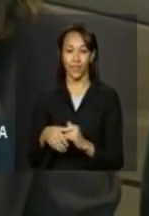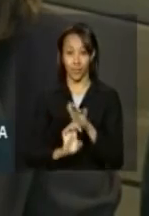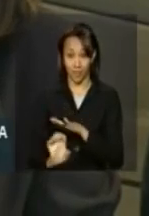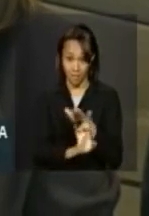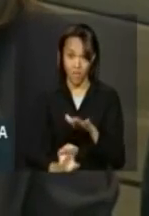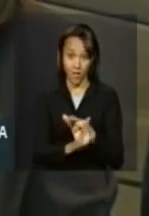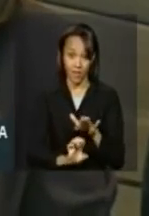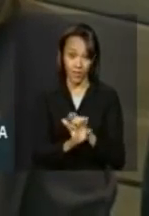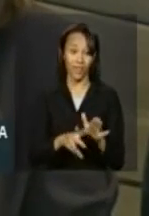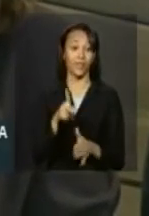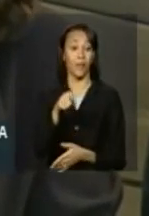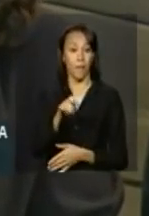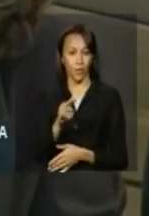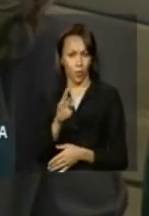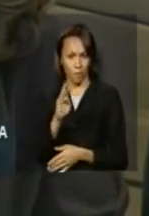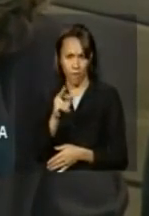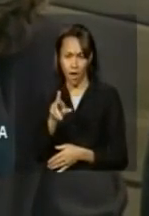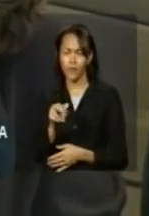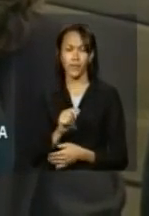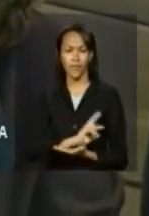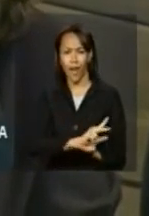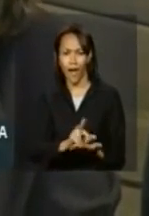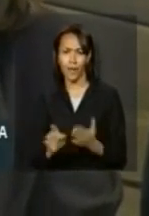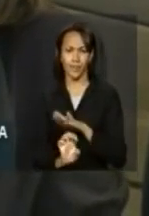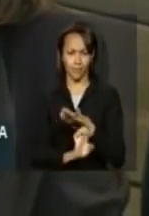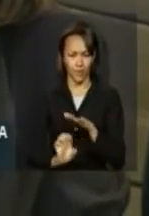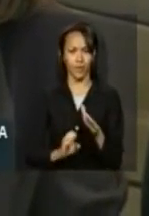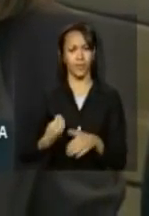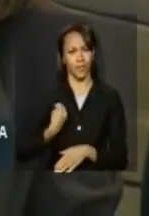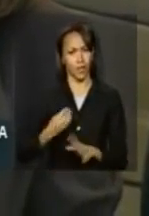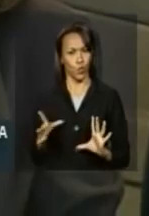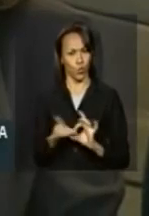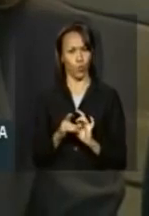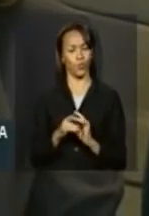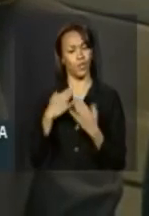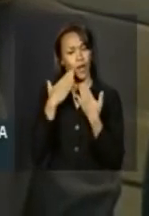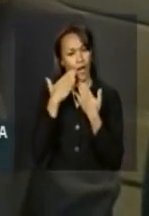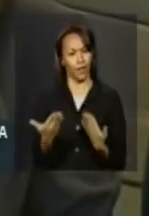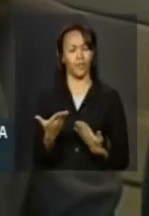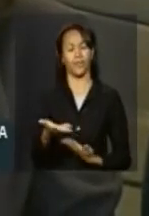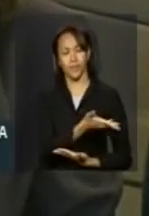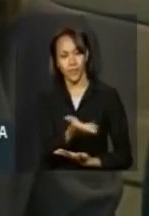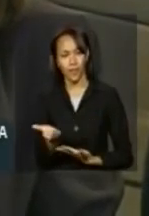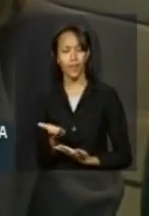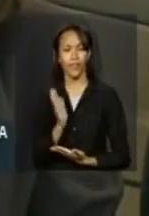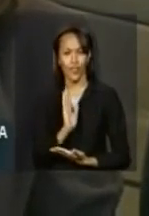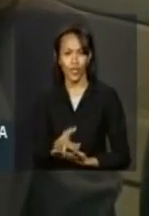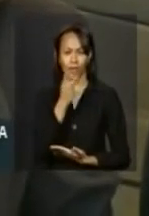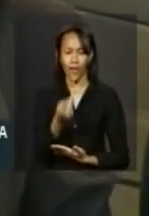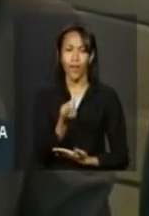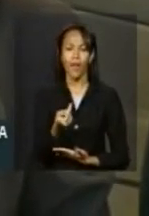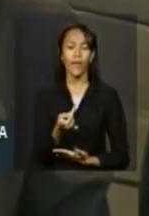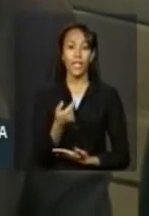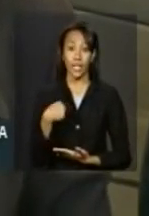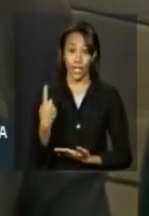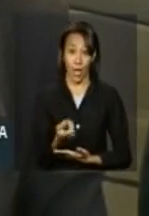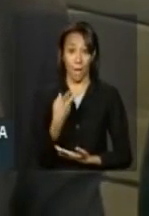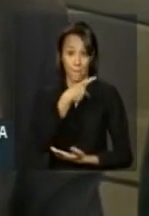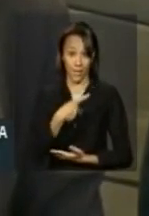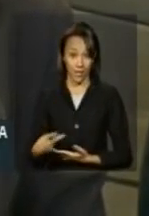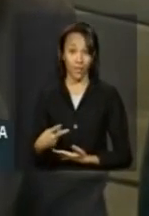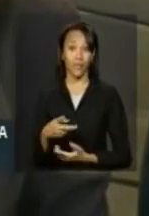Eletrobras, Petrobras, Valec, enfim, o conjunto das empresas, queria agradecer, inclusive, já dizer que a nossa presidenta